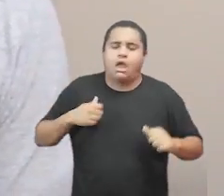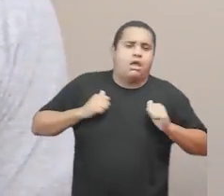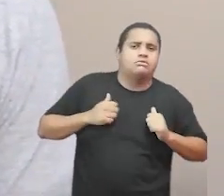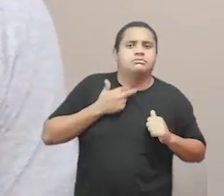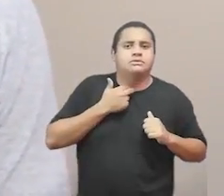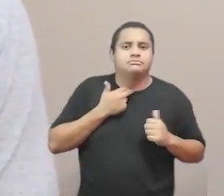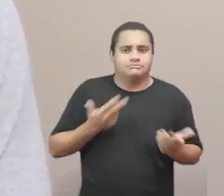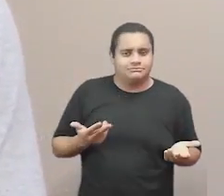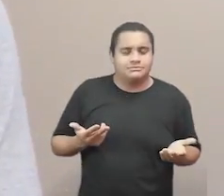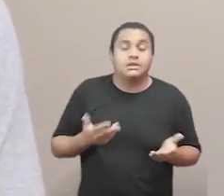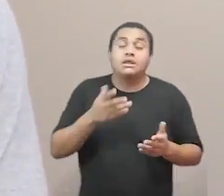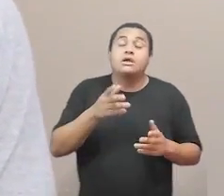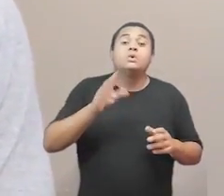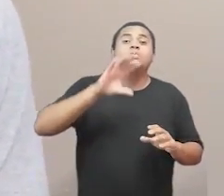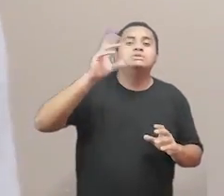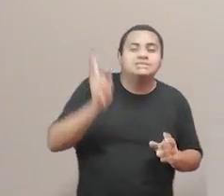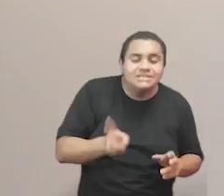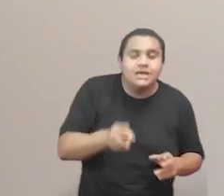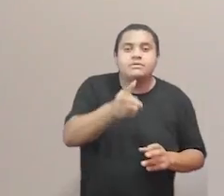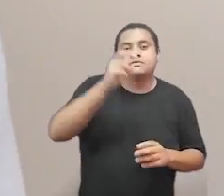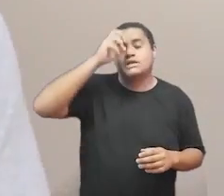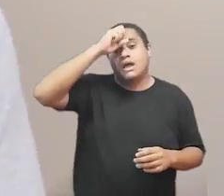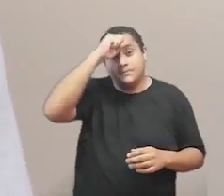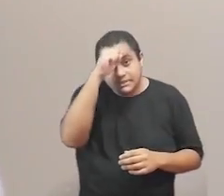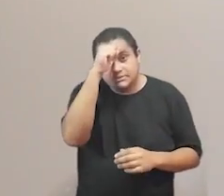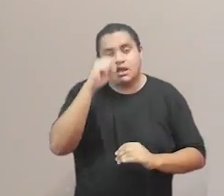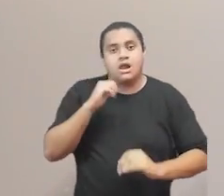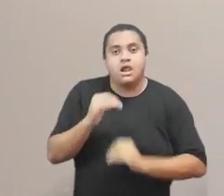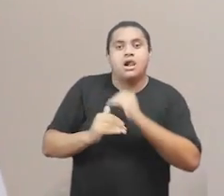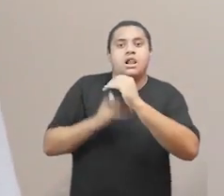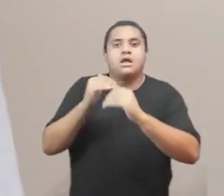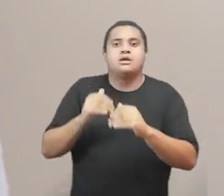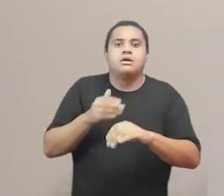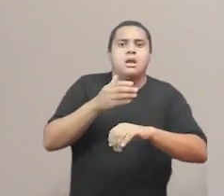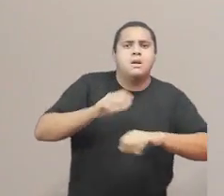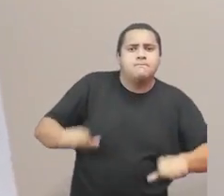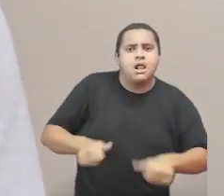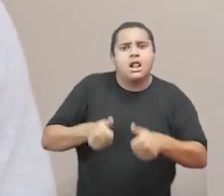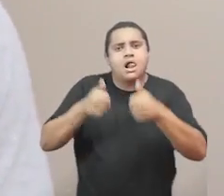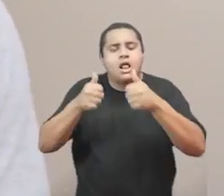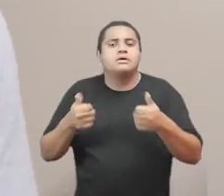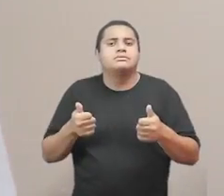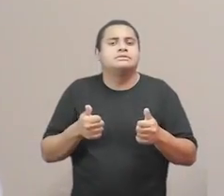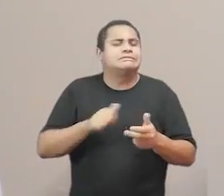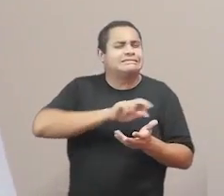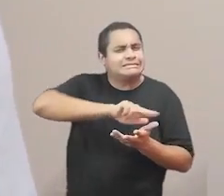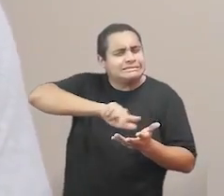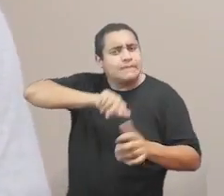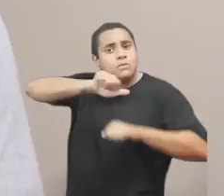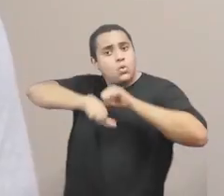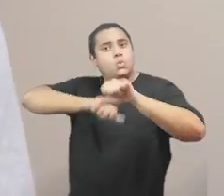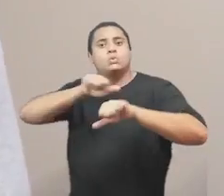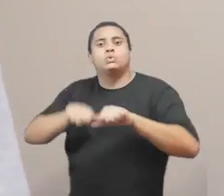Resumindo, todo processo de aprendizagem, de crescimento, de melhoria, de desenvolvimento,